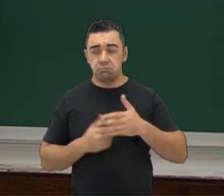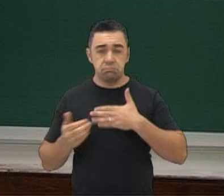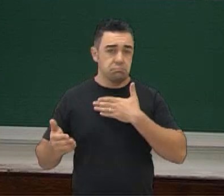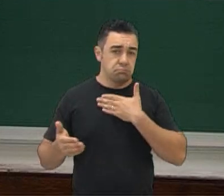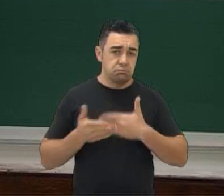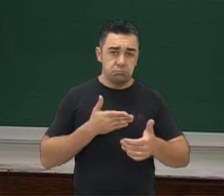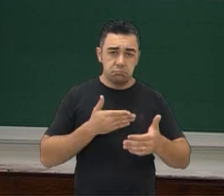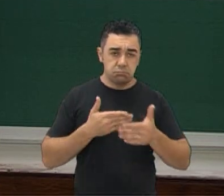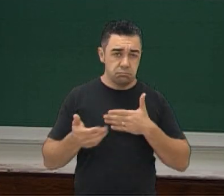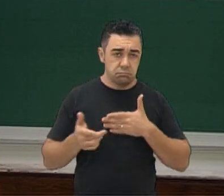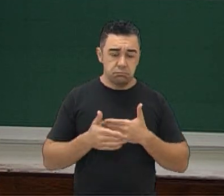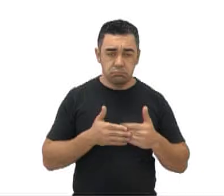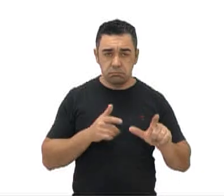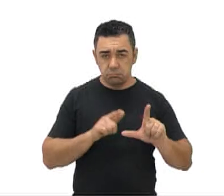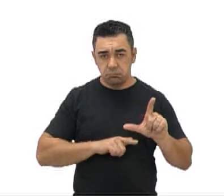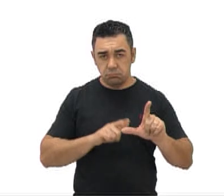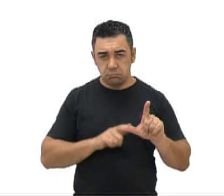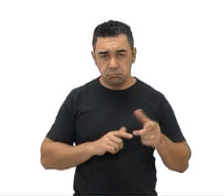letra X.